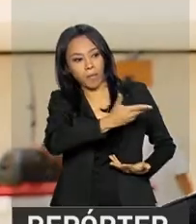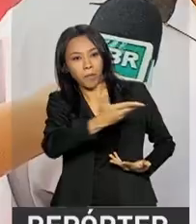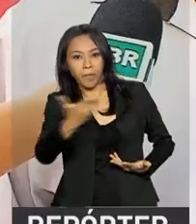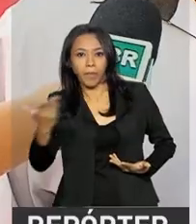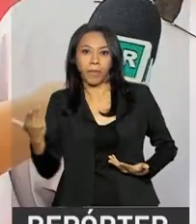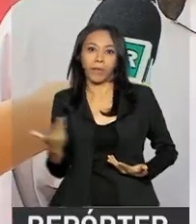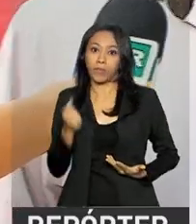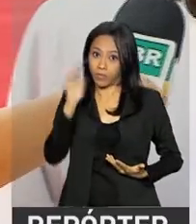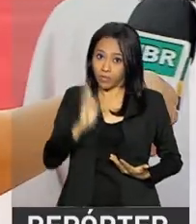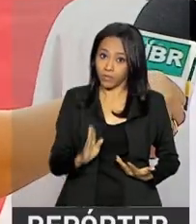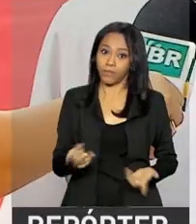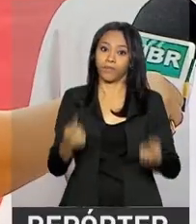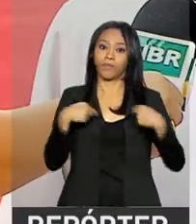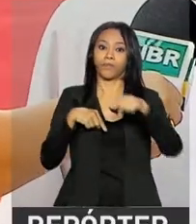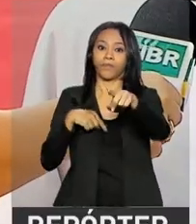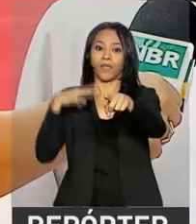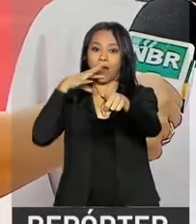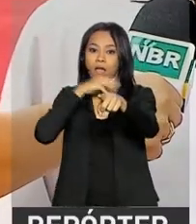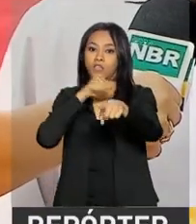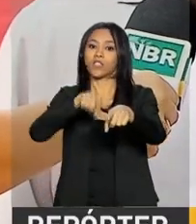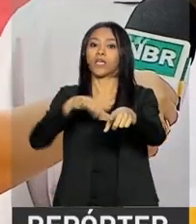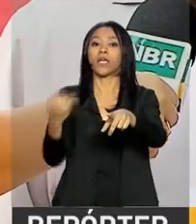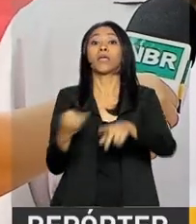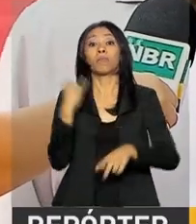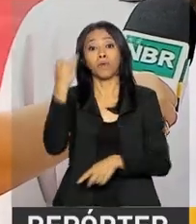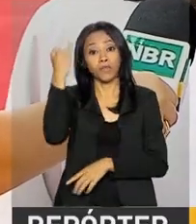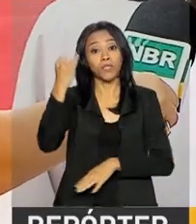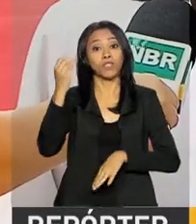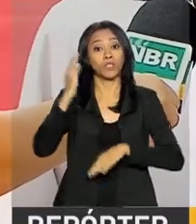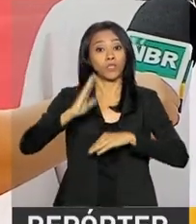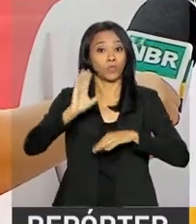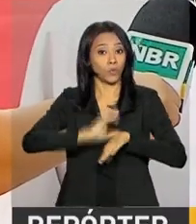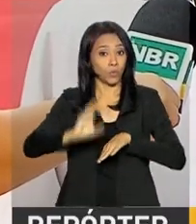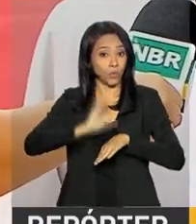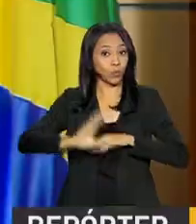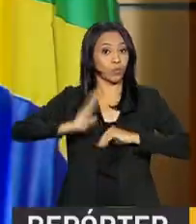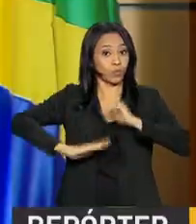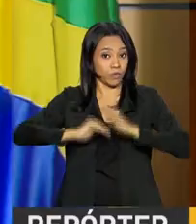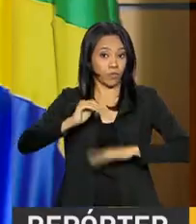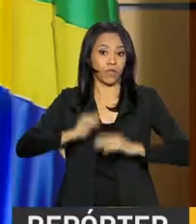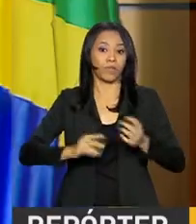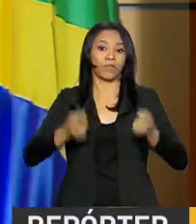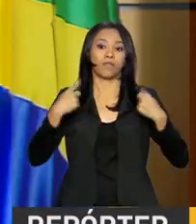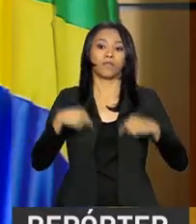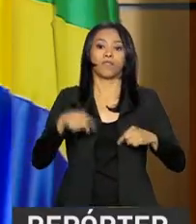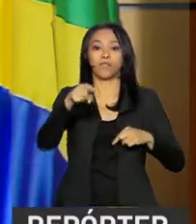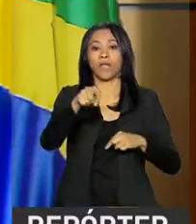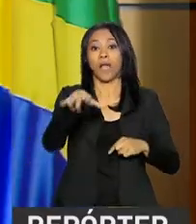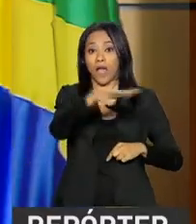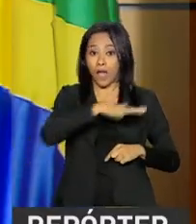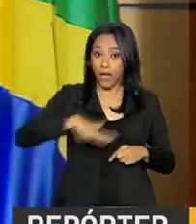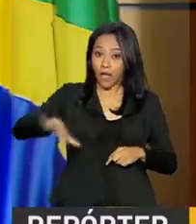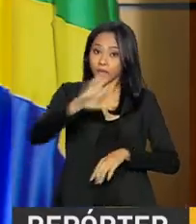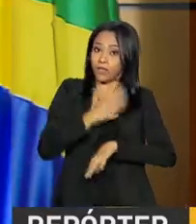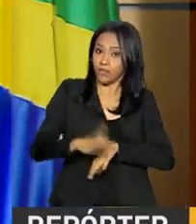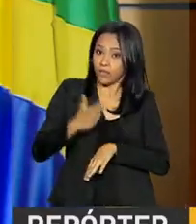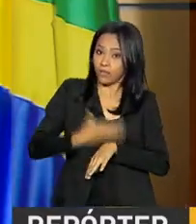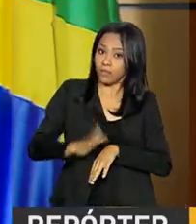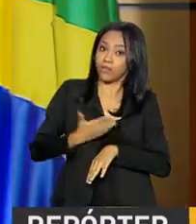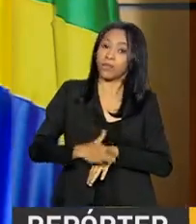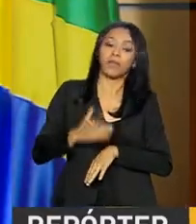Brasil. Acho muito importante esses cursos profissionalizantes que vêm acontecer. O setor de qualificação é um